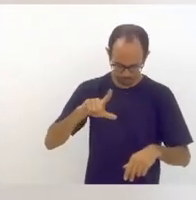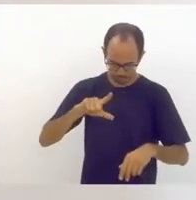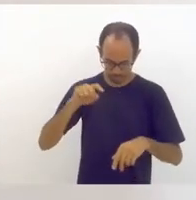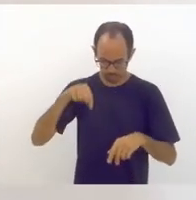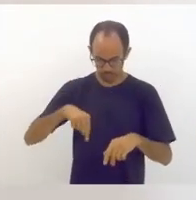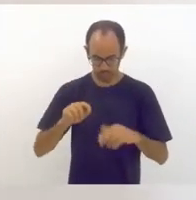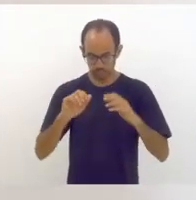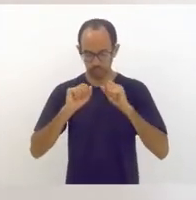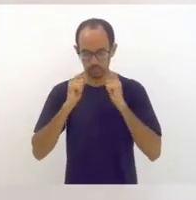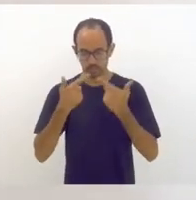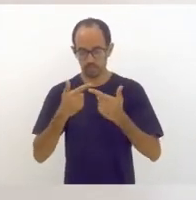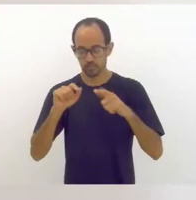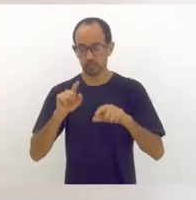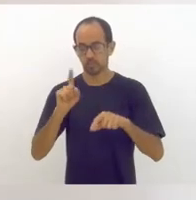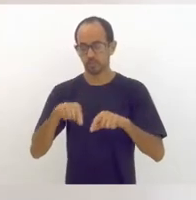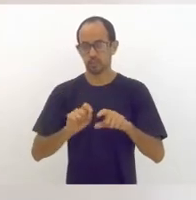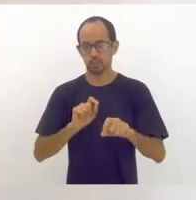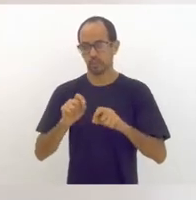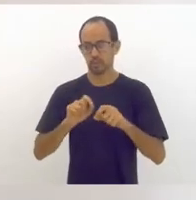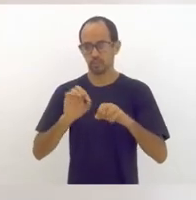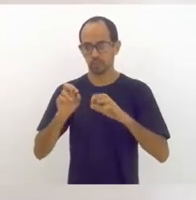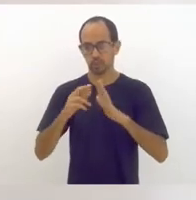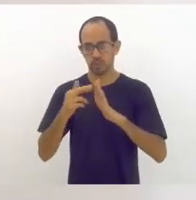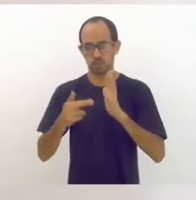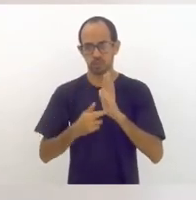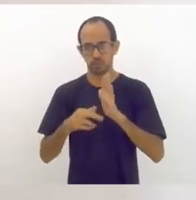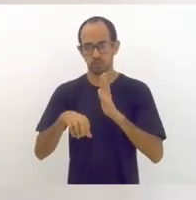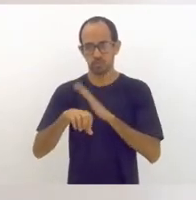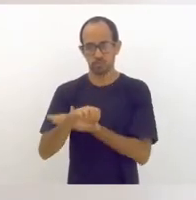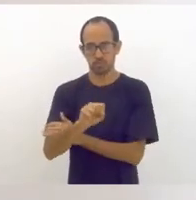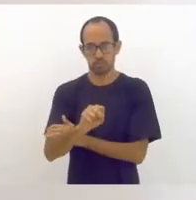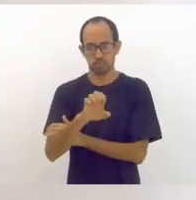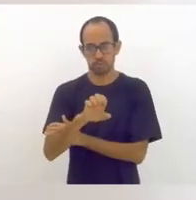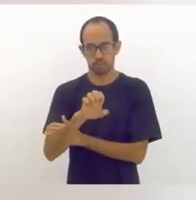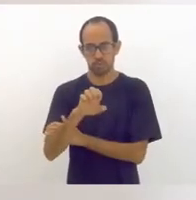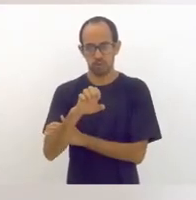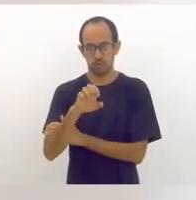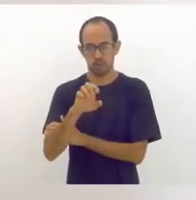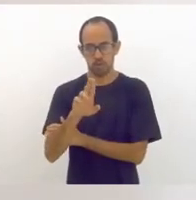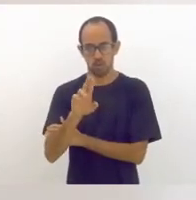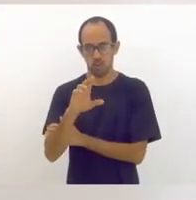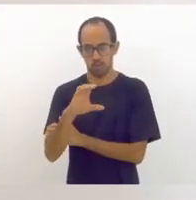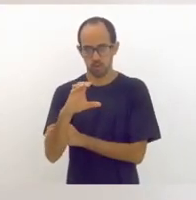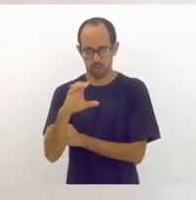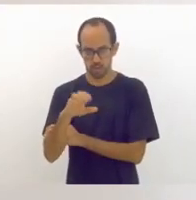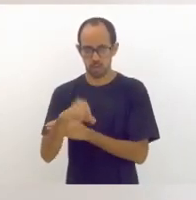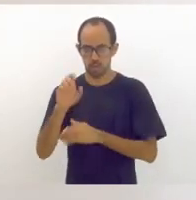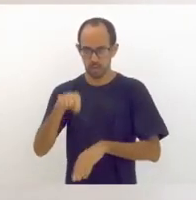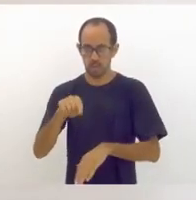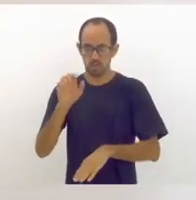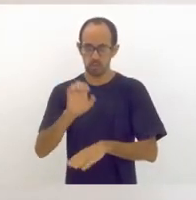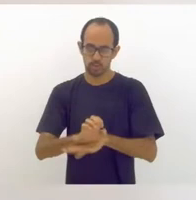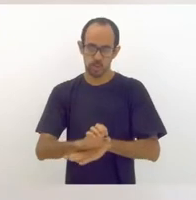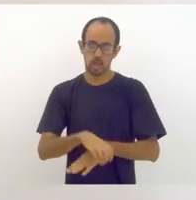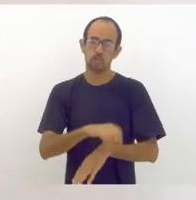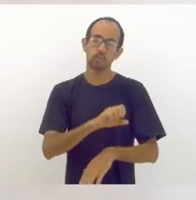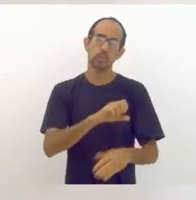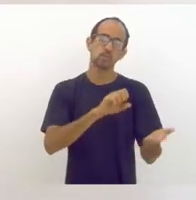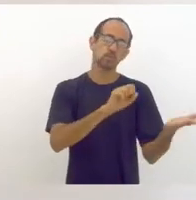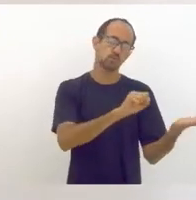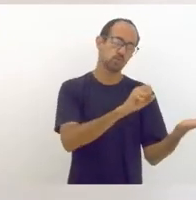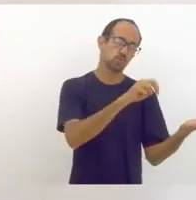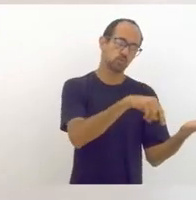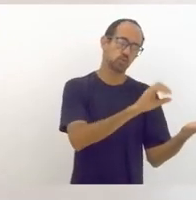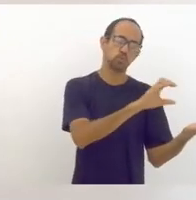o projeto de regulação do CEUC, né? A gente tem o SNUC federal e tem o CEUC estadual, para adaptar as